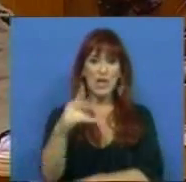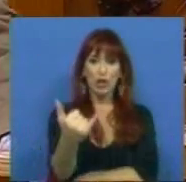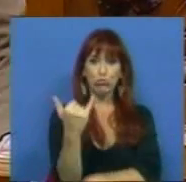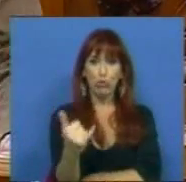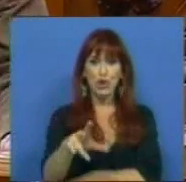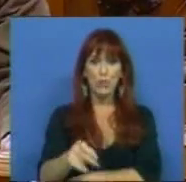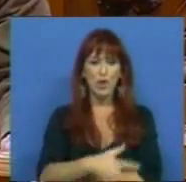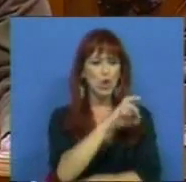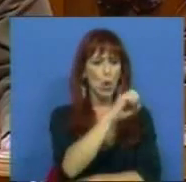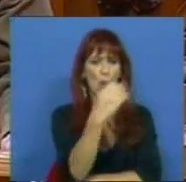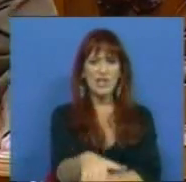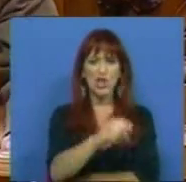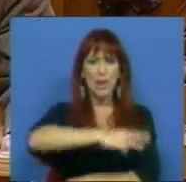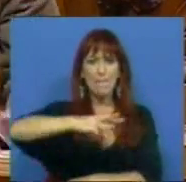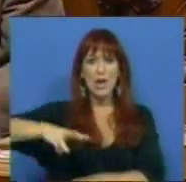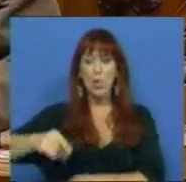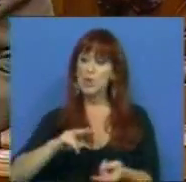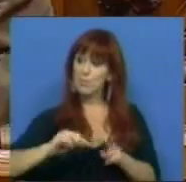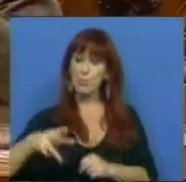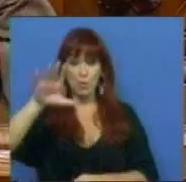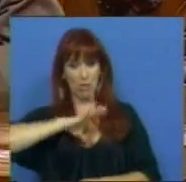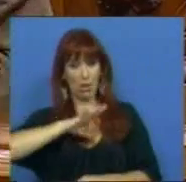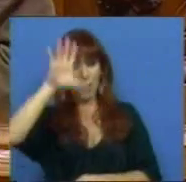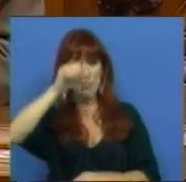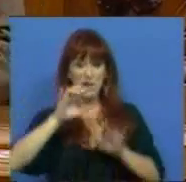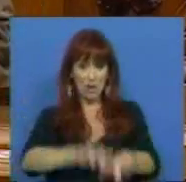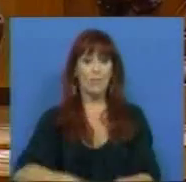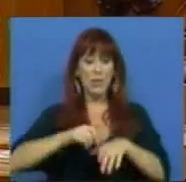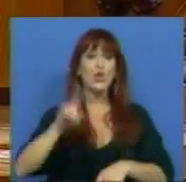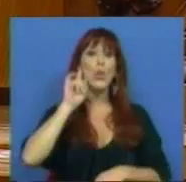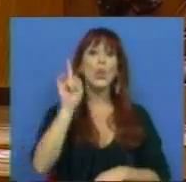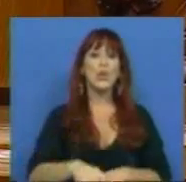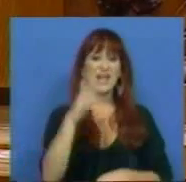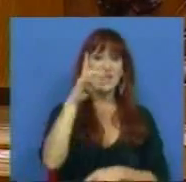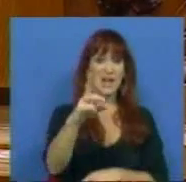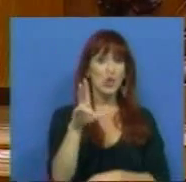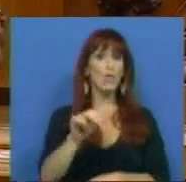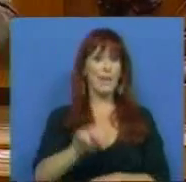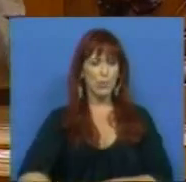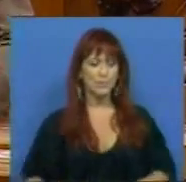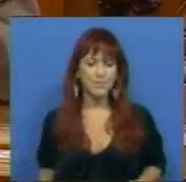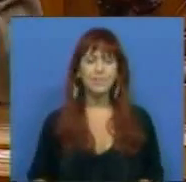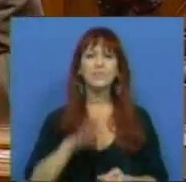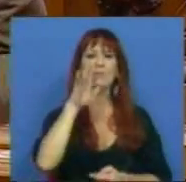de novembro. 800 milhões, corrigia o Ministro no Parlamento no dia 6 de novembro.